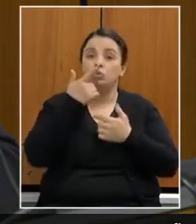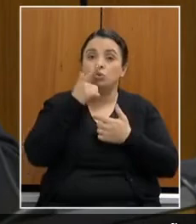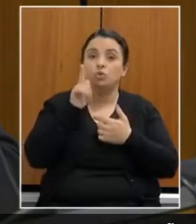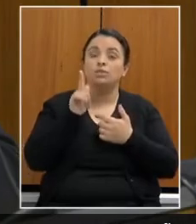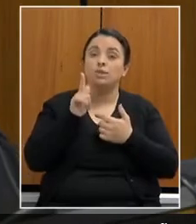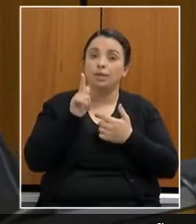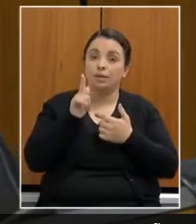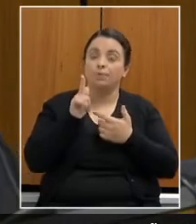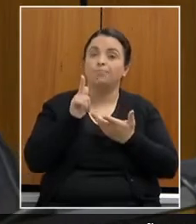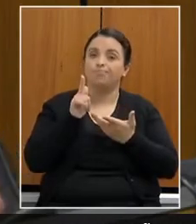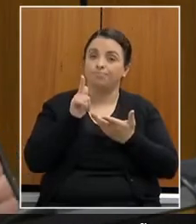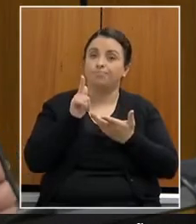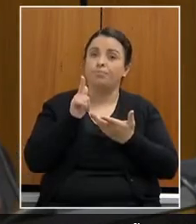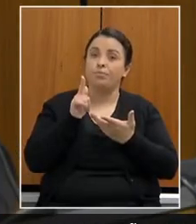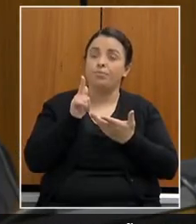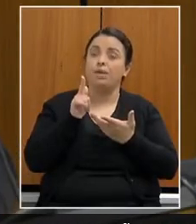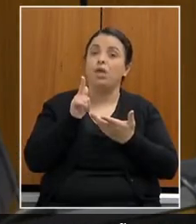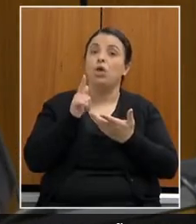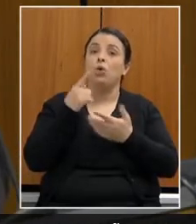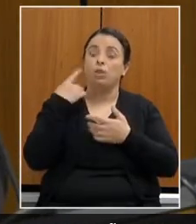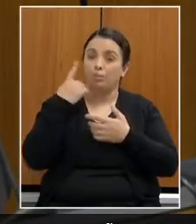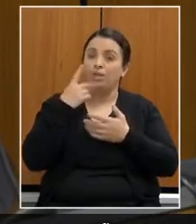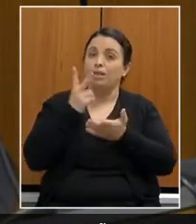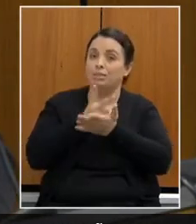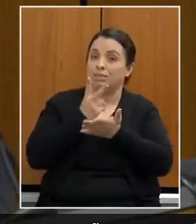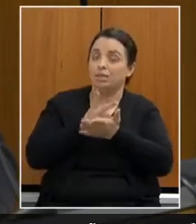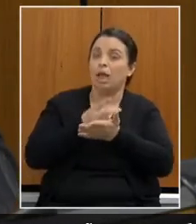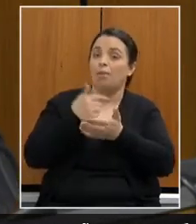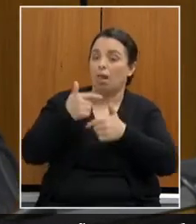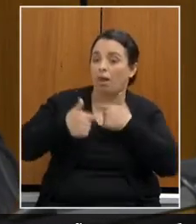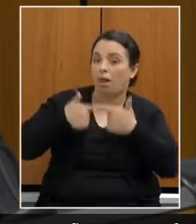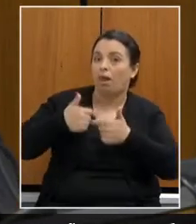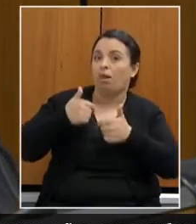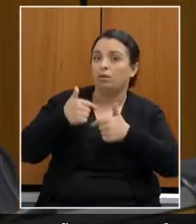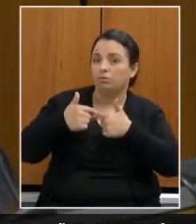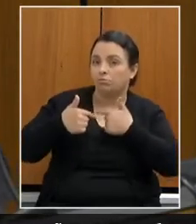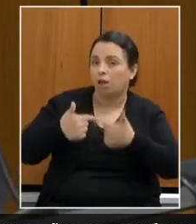lutou pela melhoria do hospital recentemente o tomógrafo